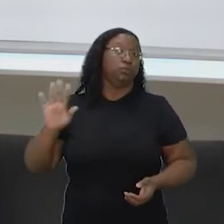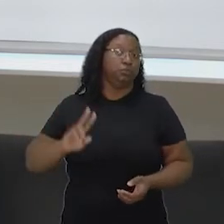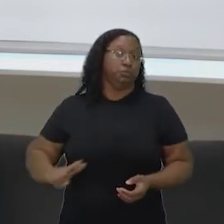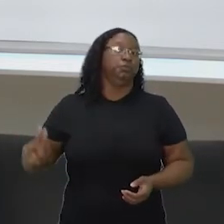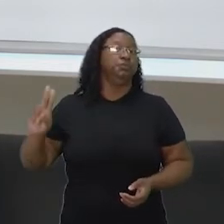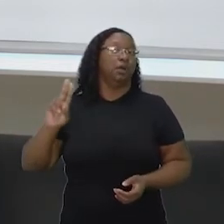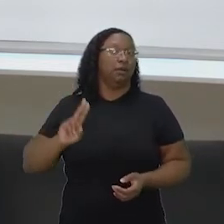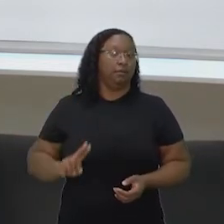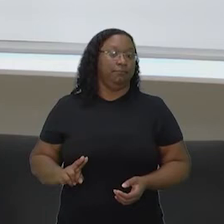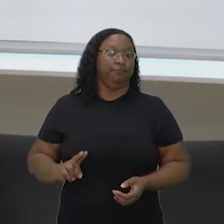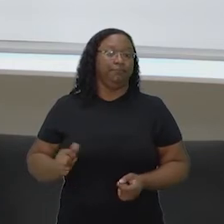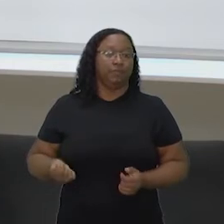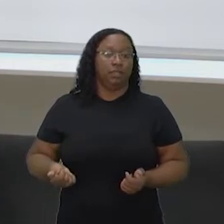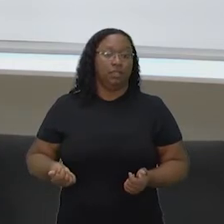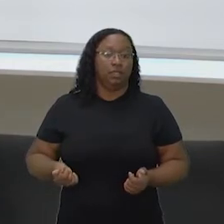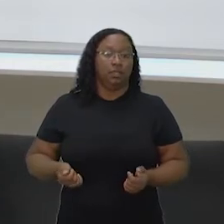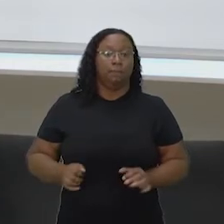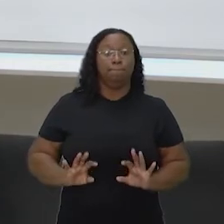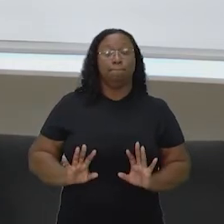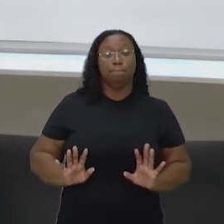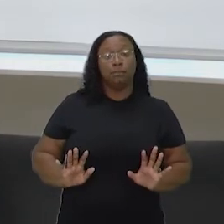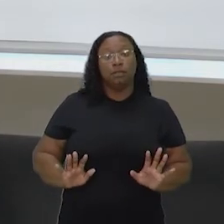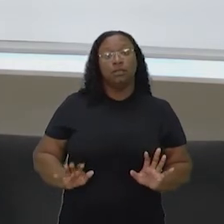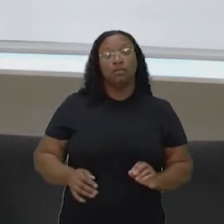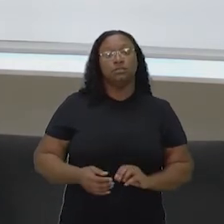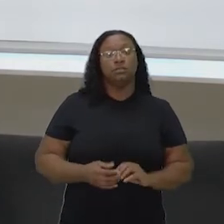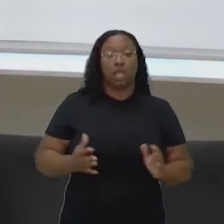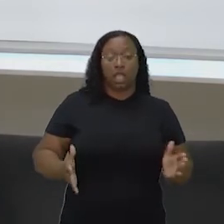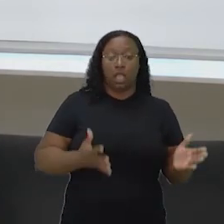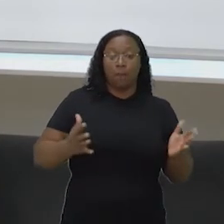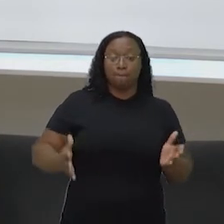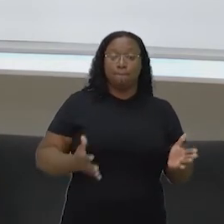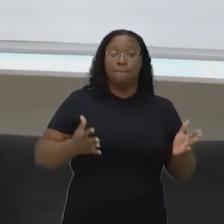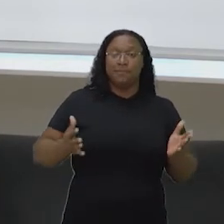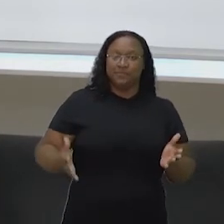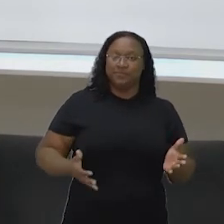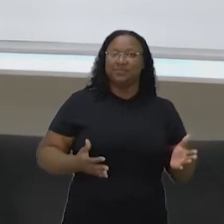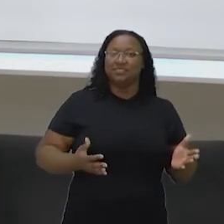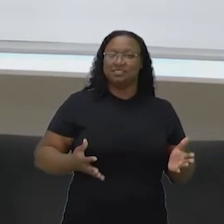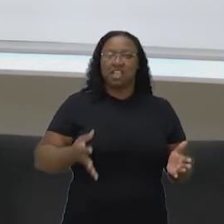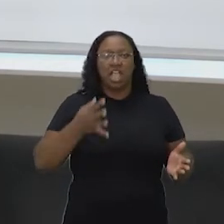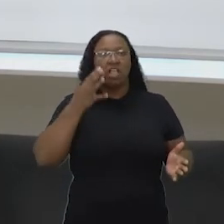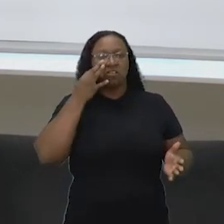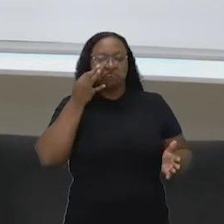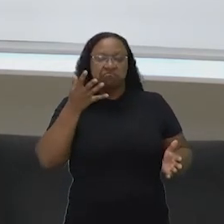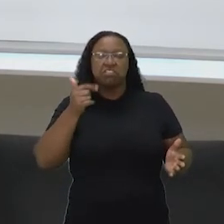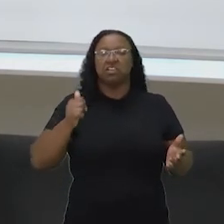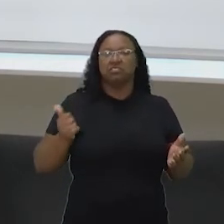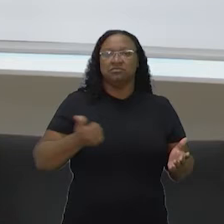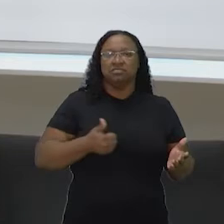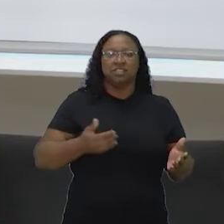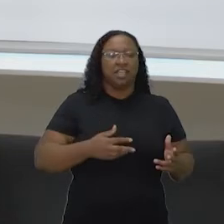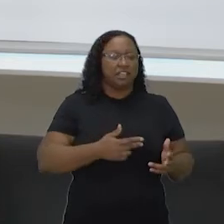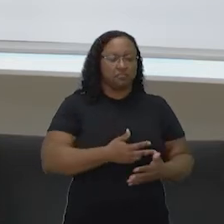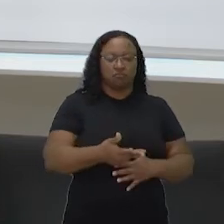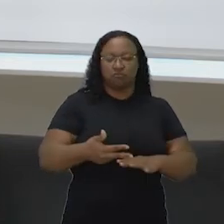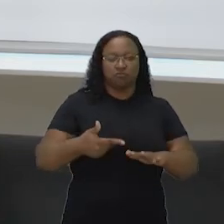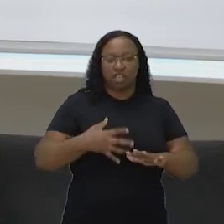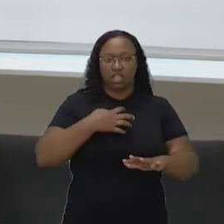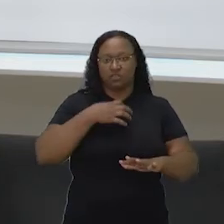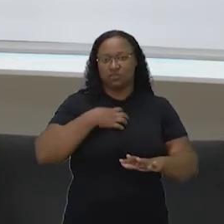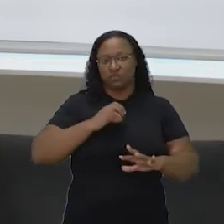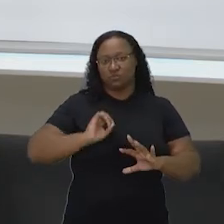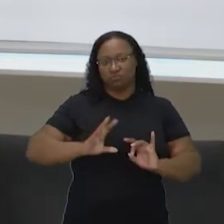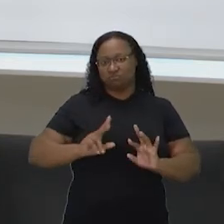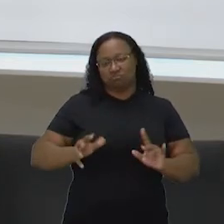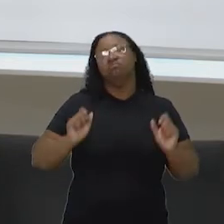um processo bem interessante, porque você pode usar diversas fontes aí de matéria-prima. Você não precisa ficar presa a